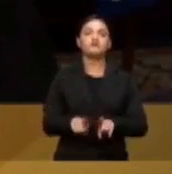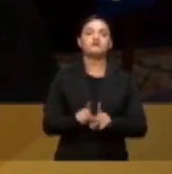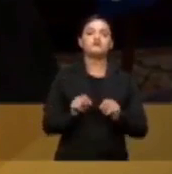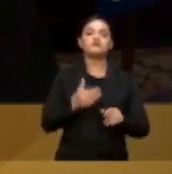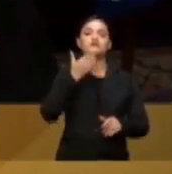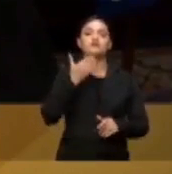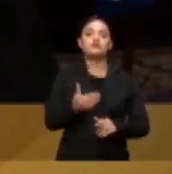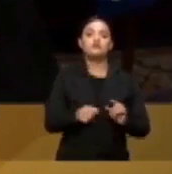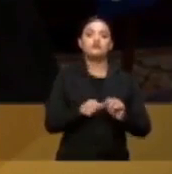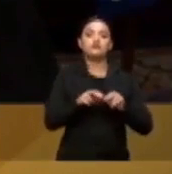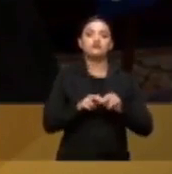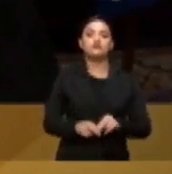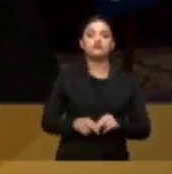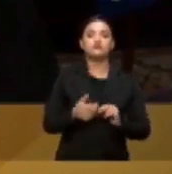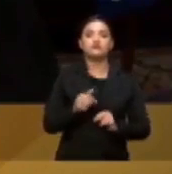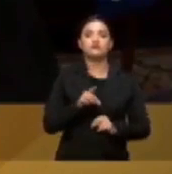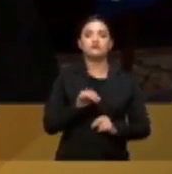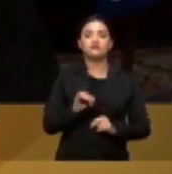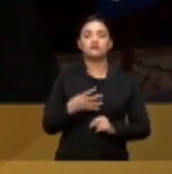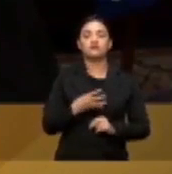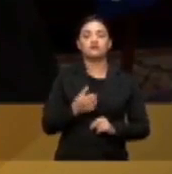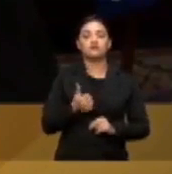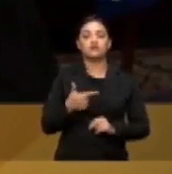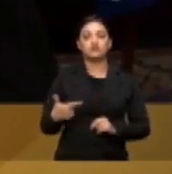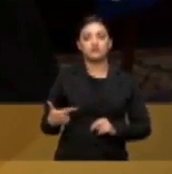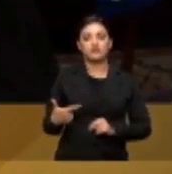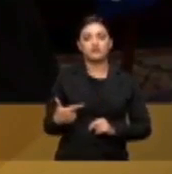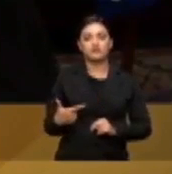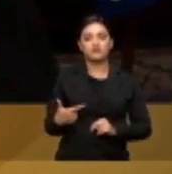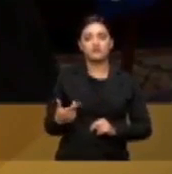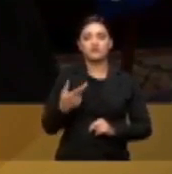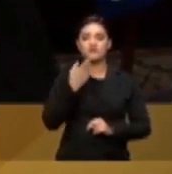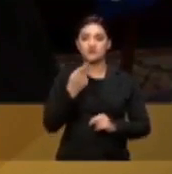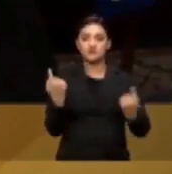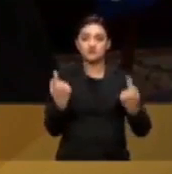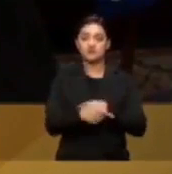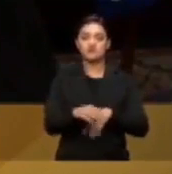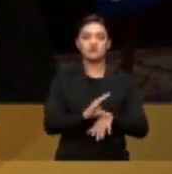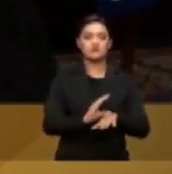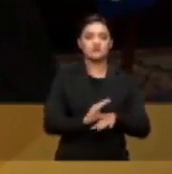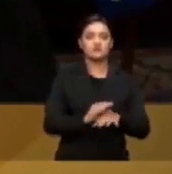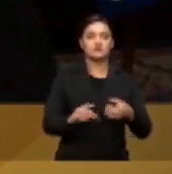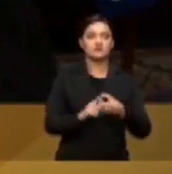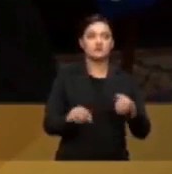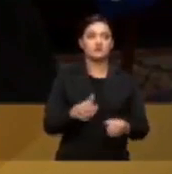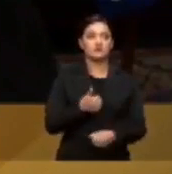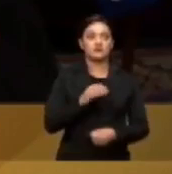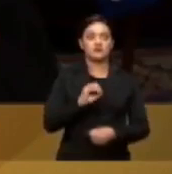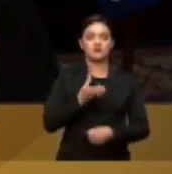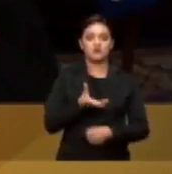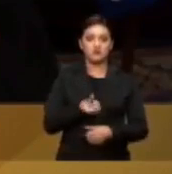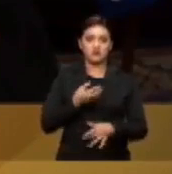do pedido feito pelo autor na ADI 4.412, de modo a declarar a inconstitucionalidade do artigo 106 do Regimento